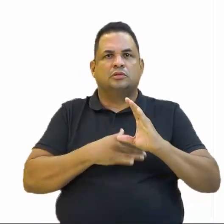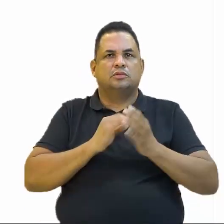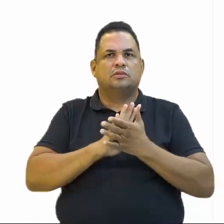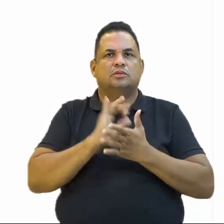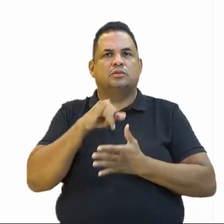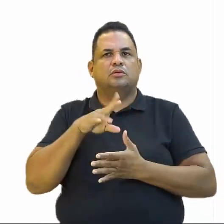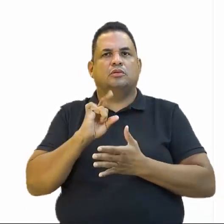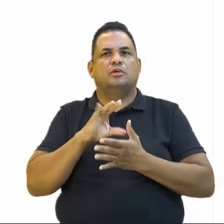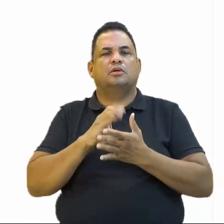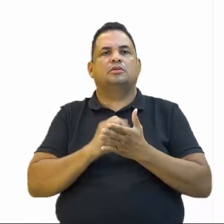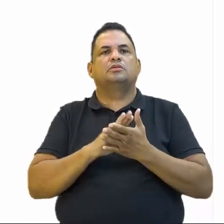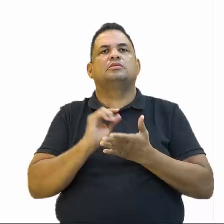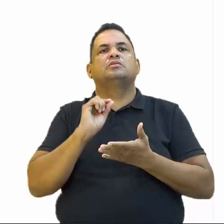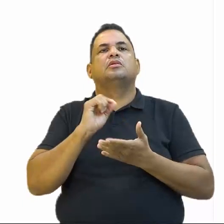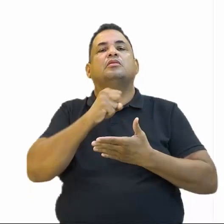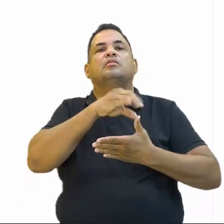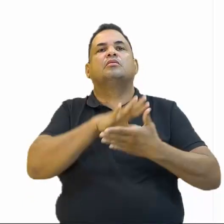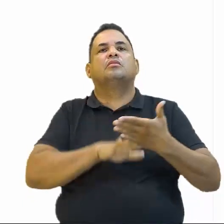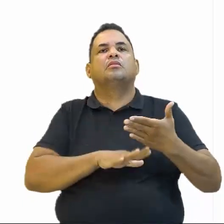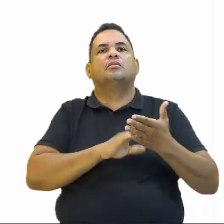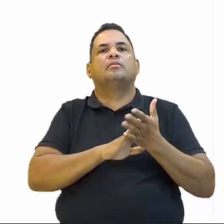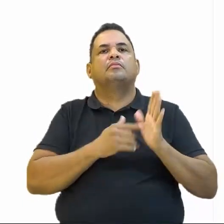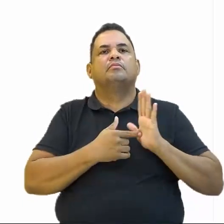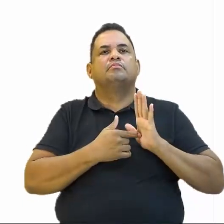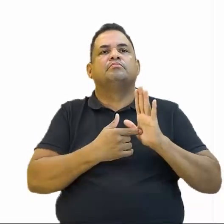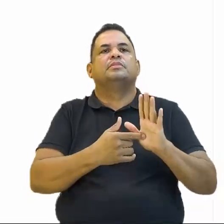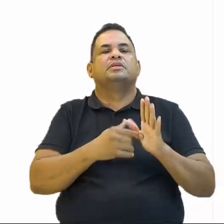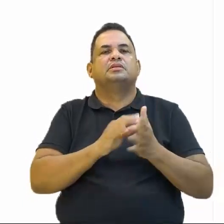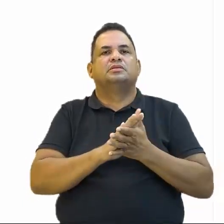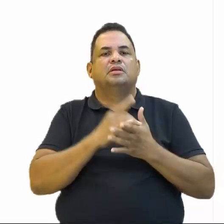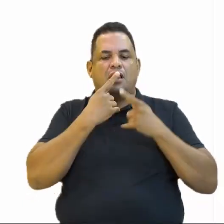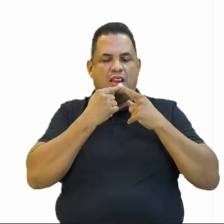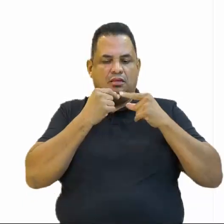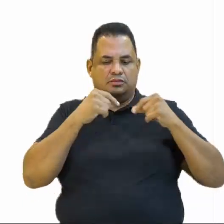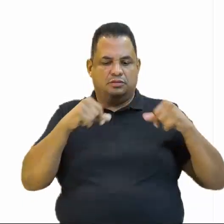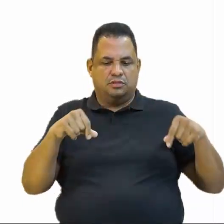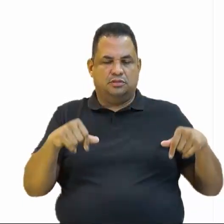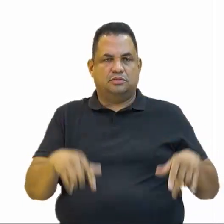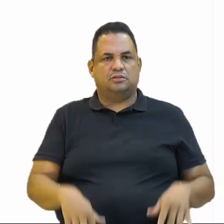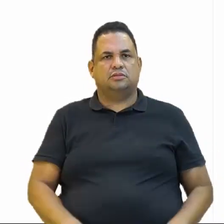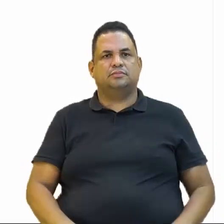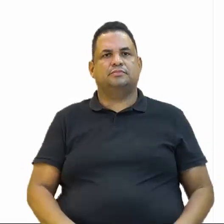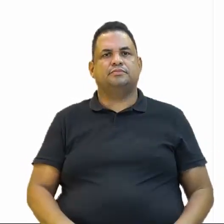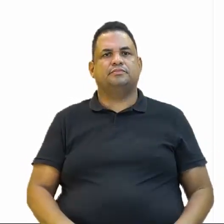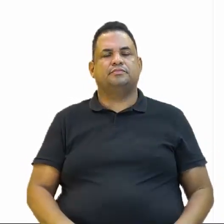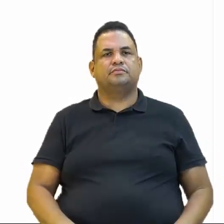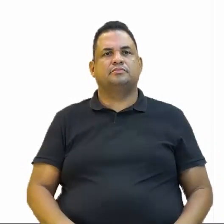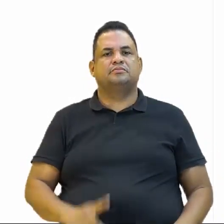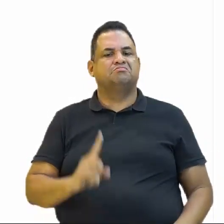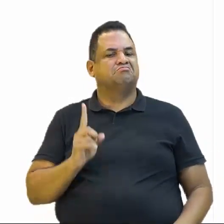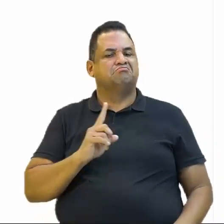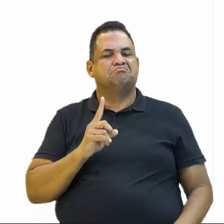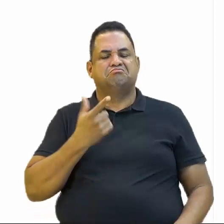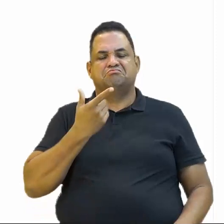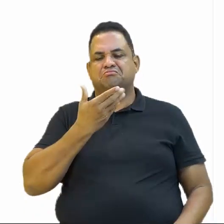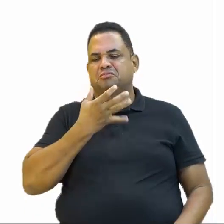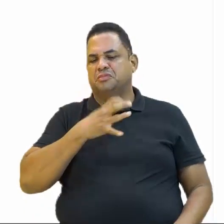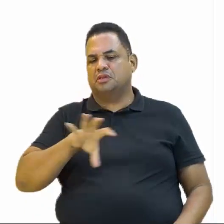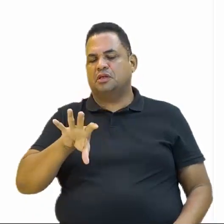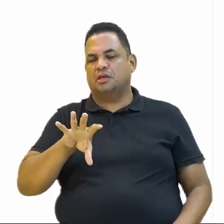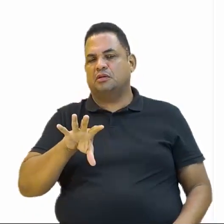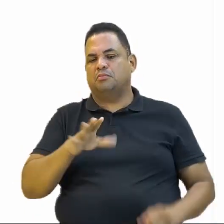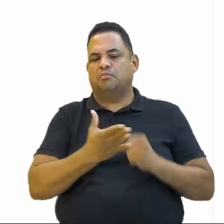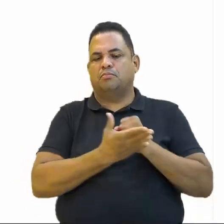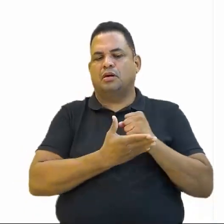a alternativa que só apresenta sais. Não quero ácidos, não quero bases, não